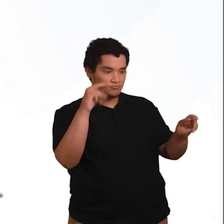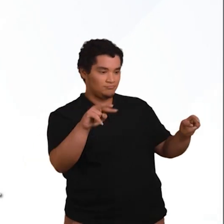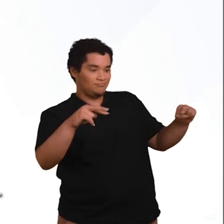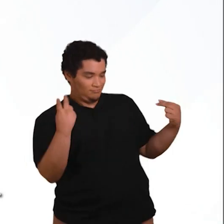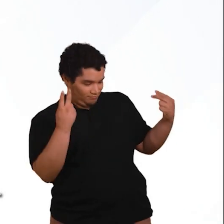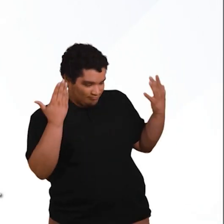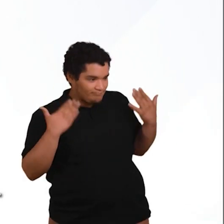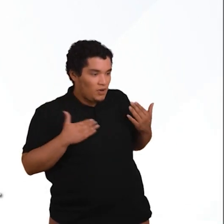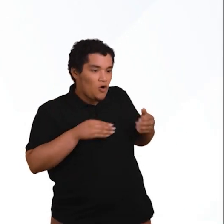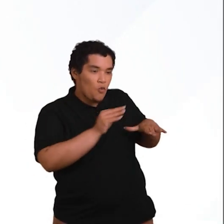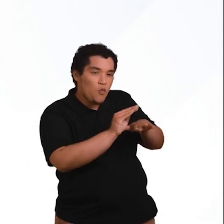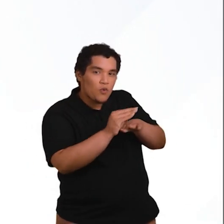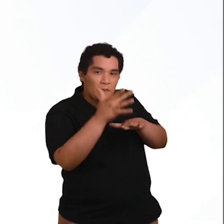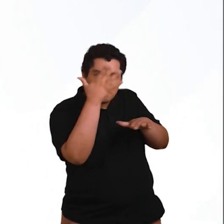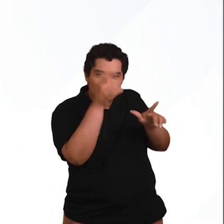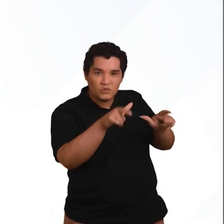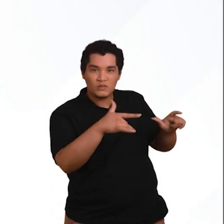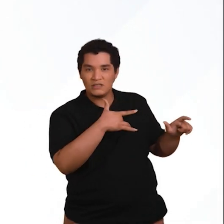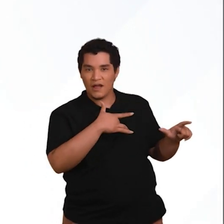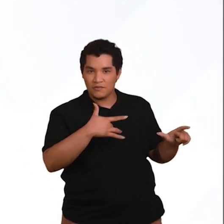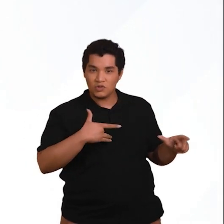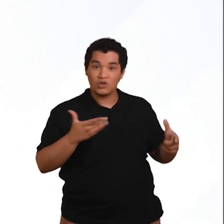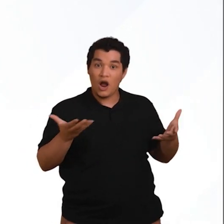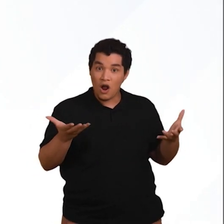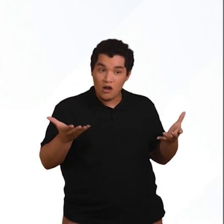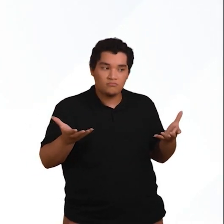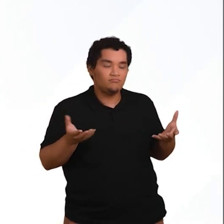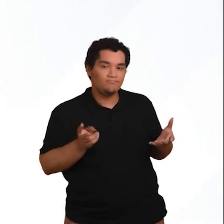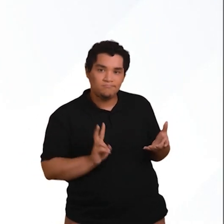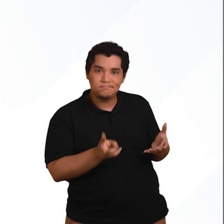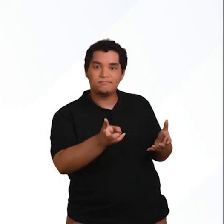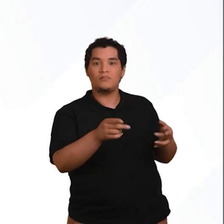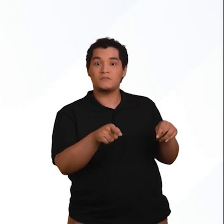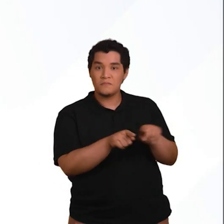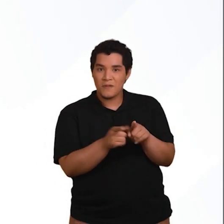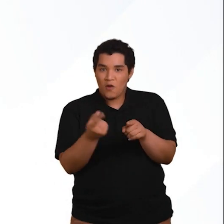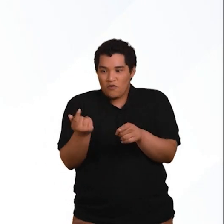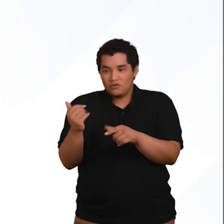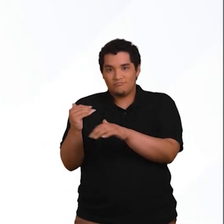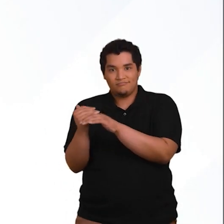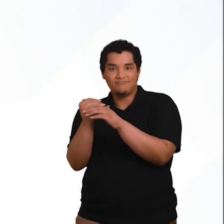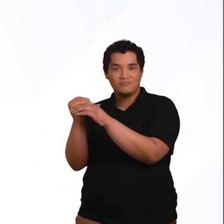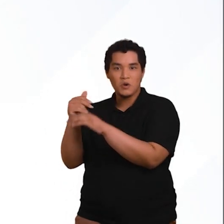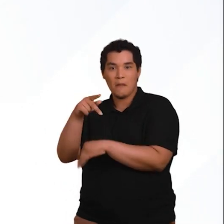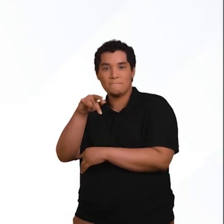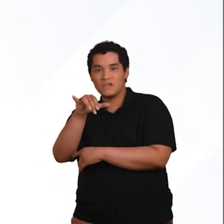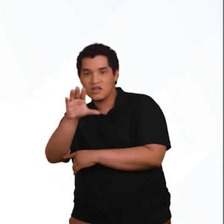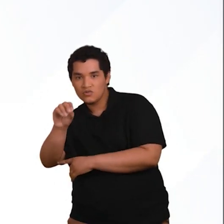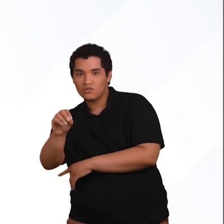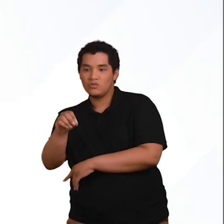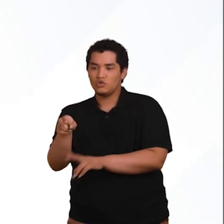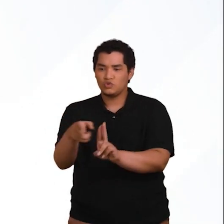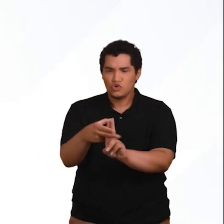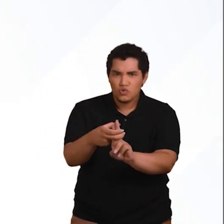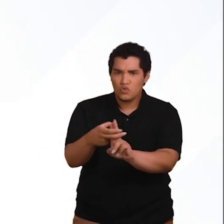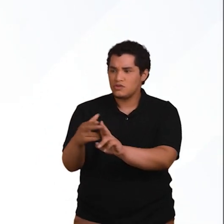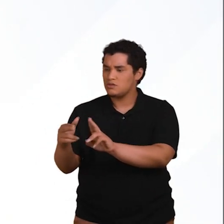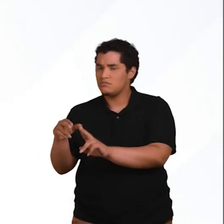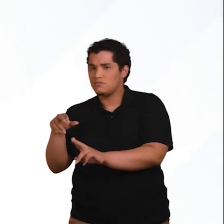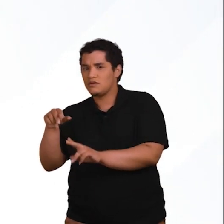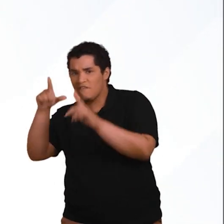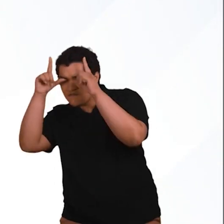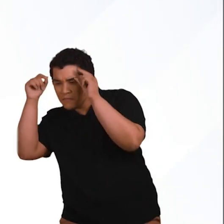da sua saúde. Agora, quero continuar cuidando como fiz pelo nosso piso salarial. Defendo o SUS e a enfermagem com